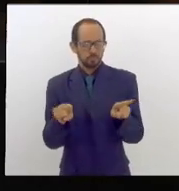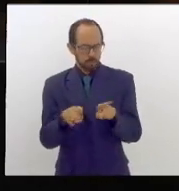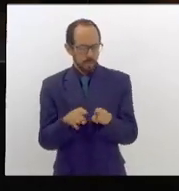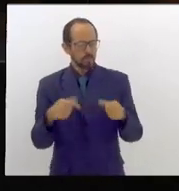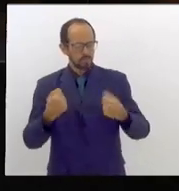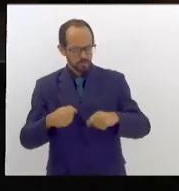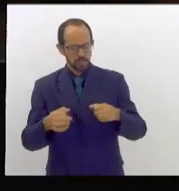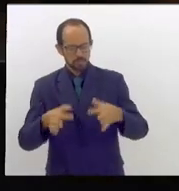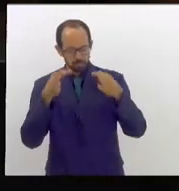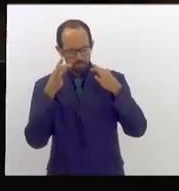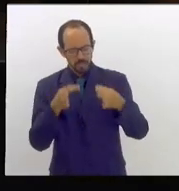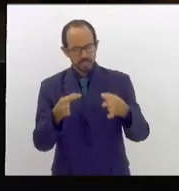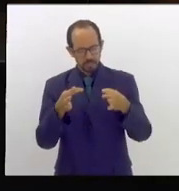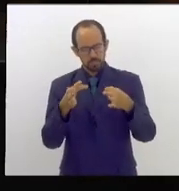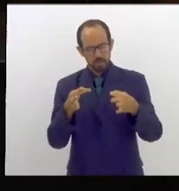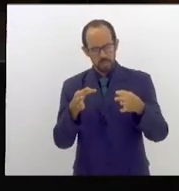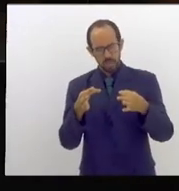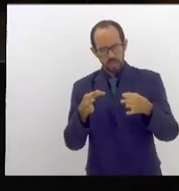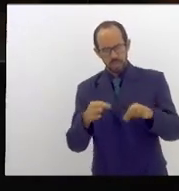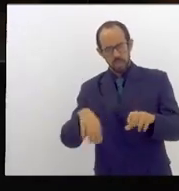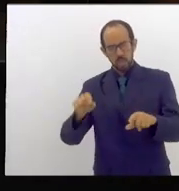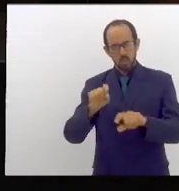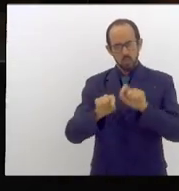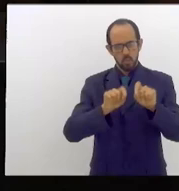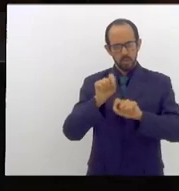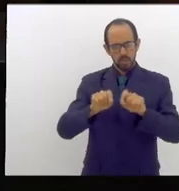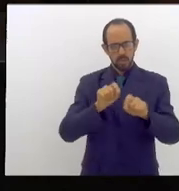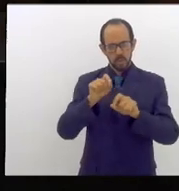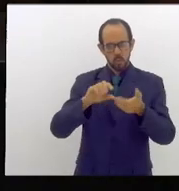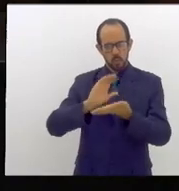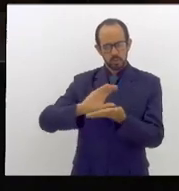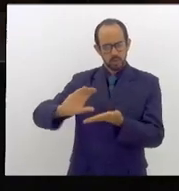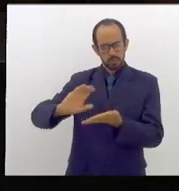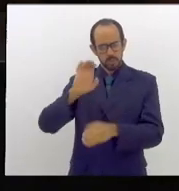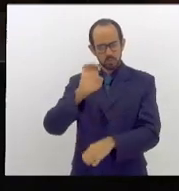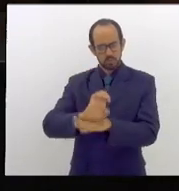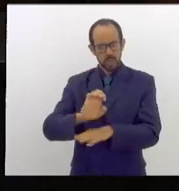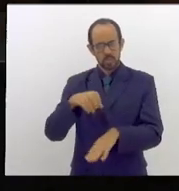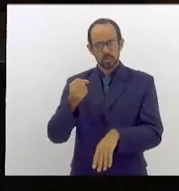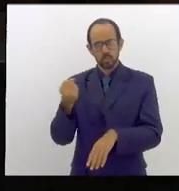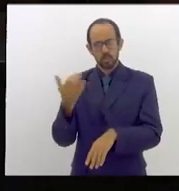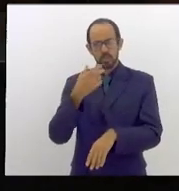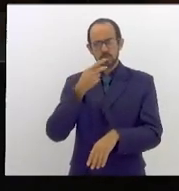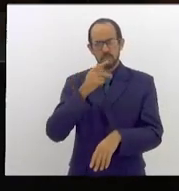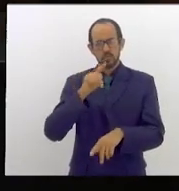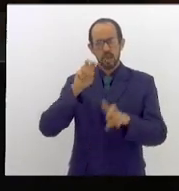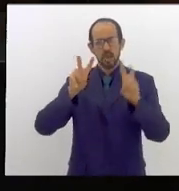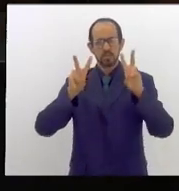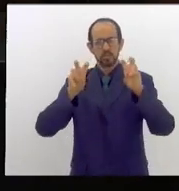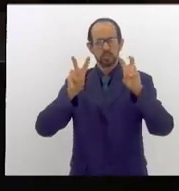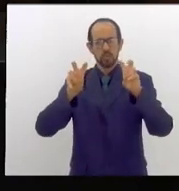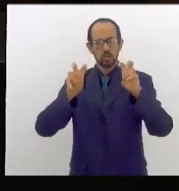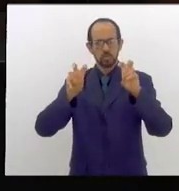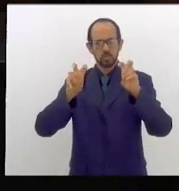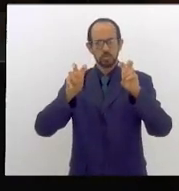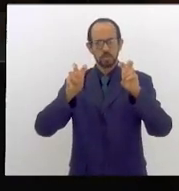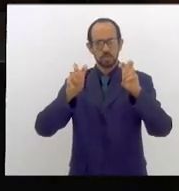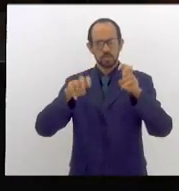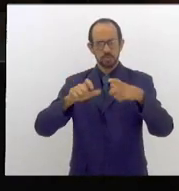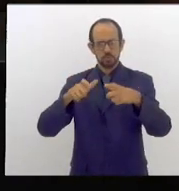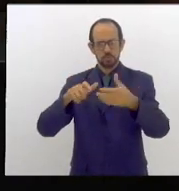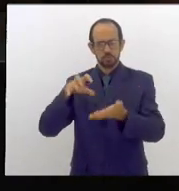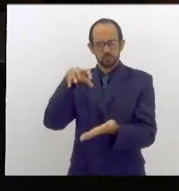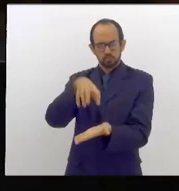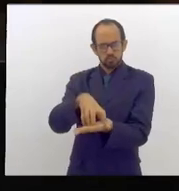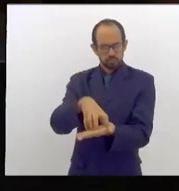com lupa o orçamento do Estado Quando se diz respeito à áreas